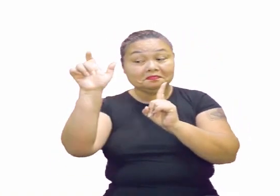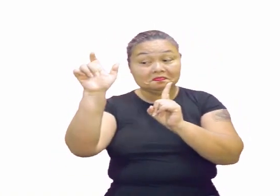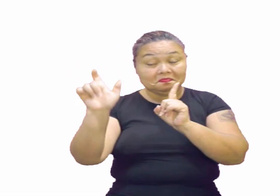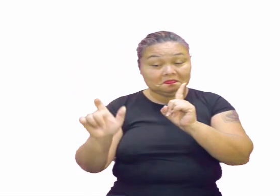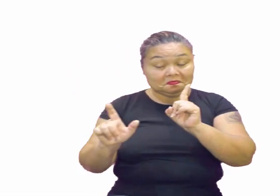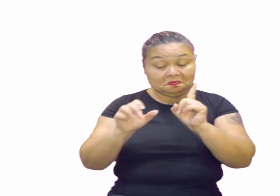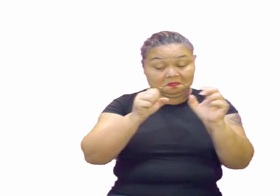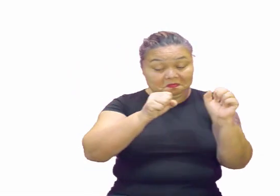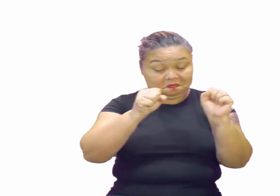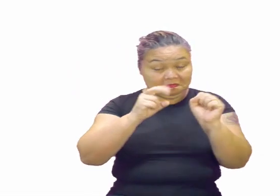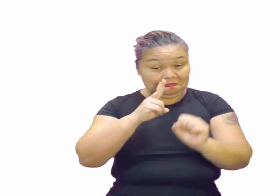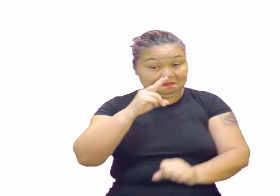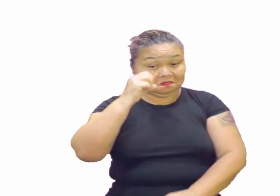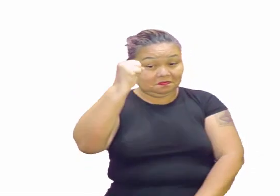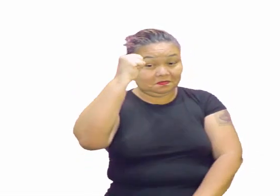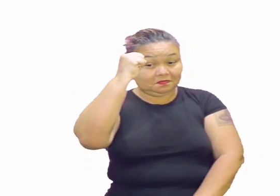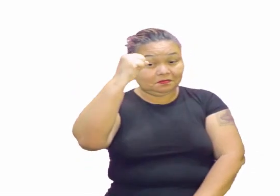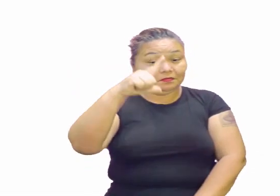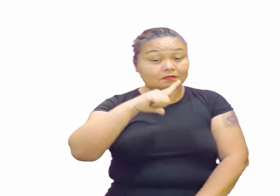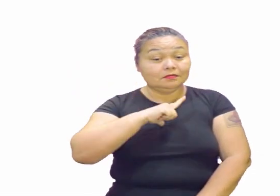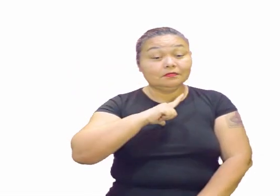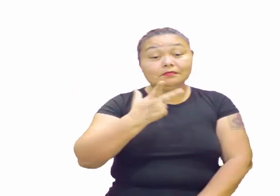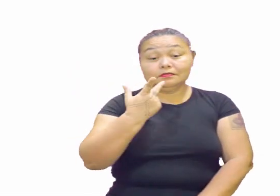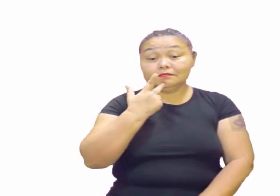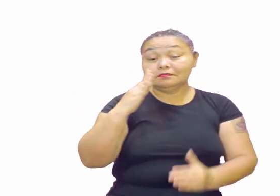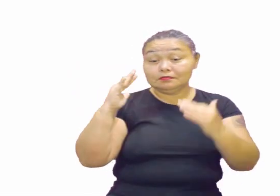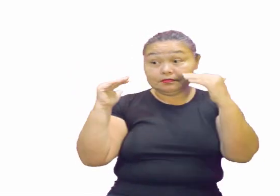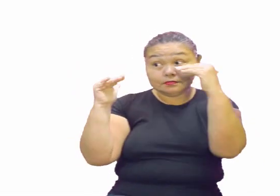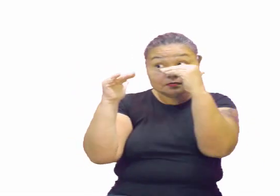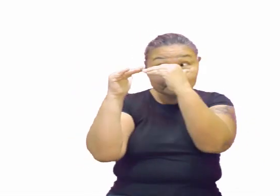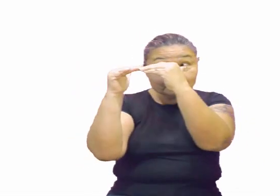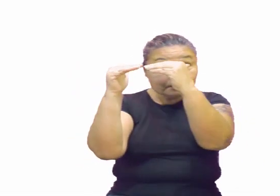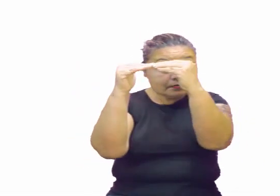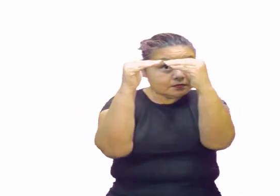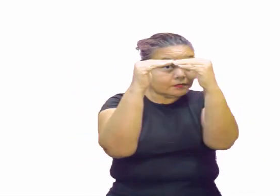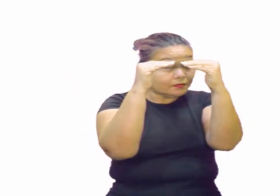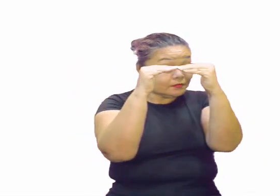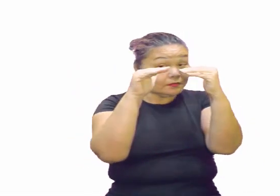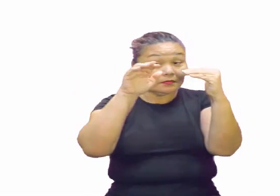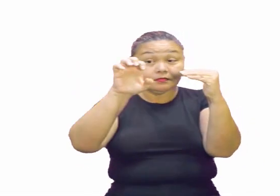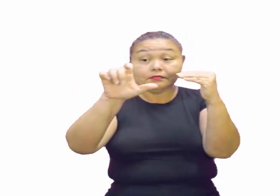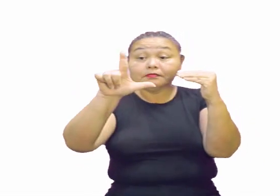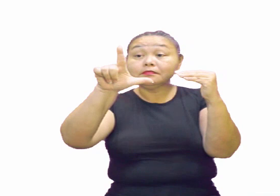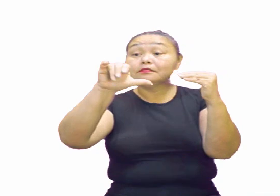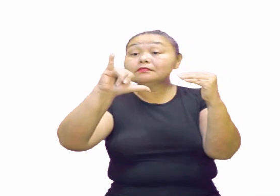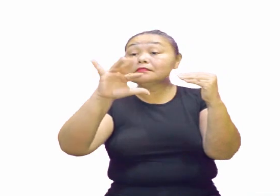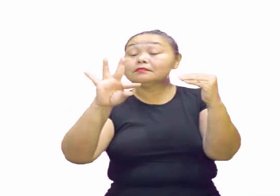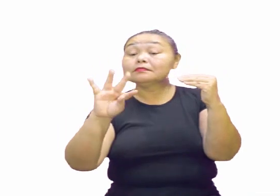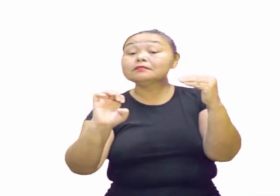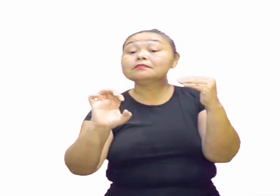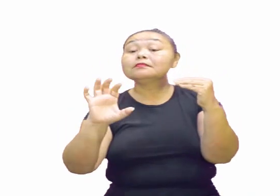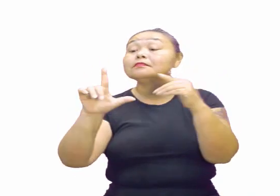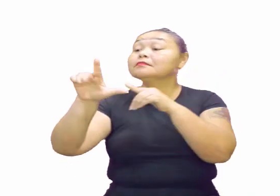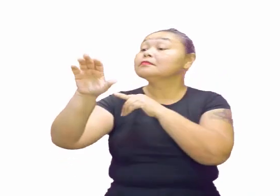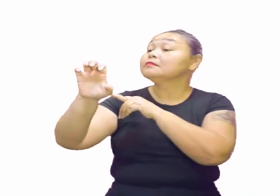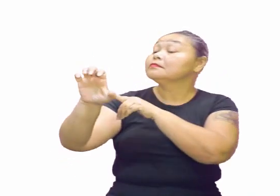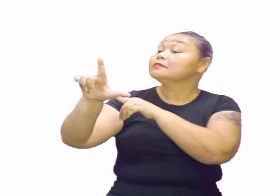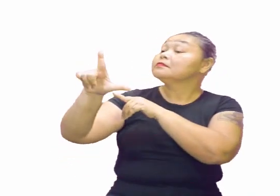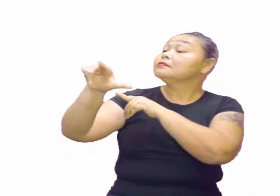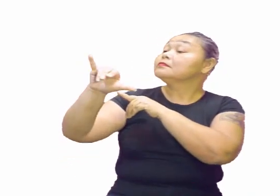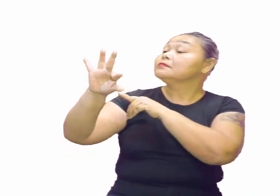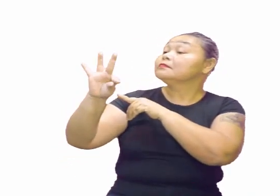Quando se fala concordância das elites, porque a elite era